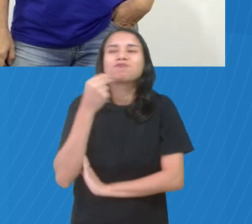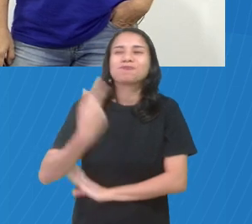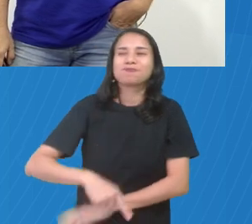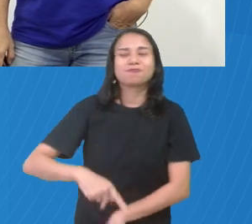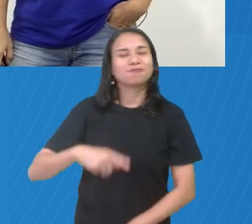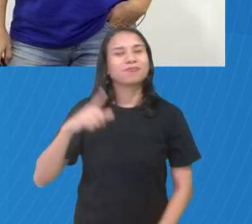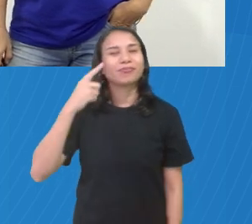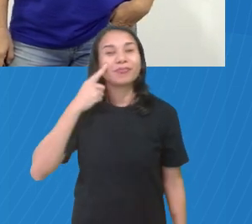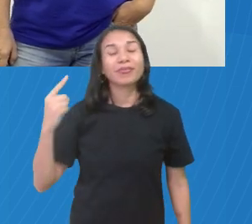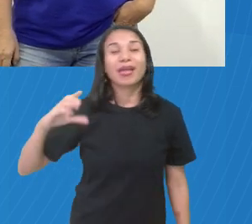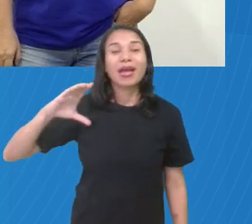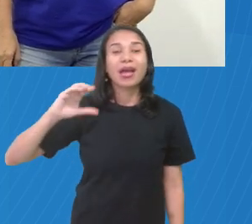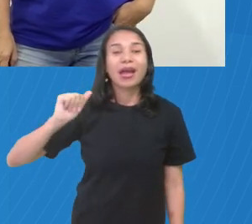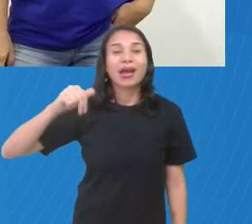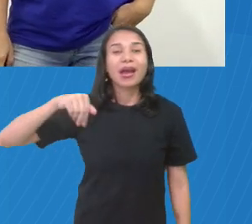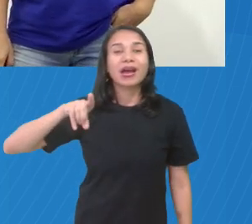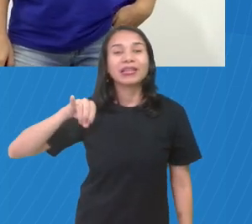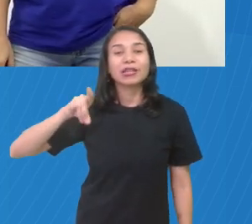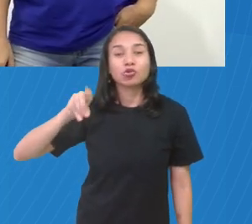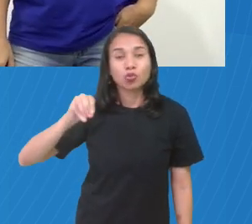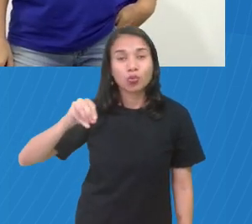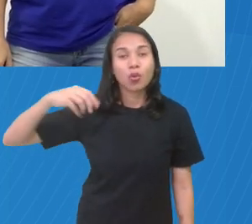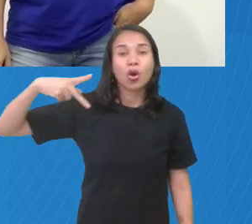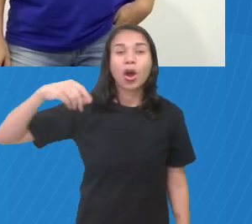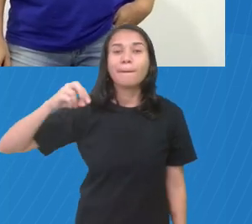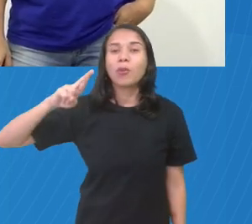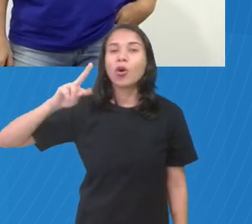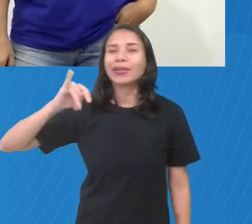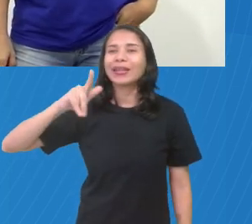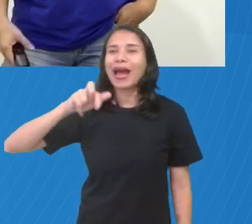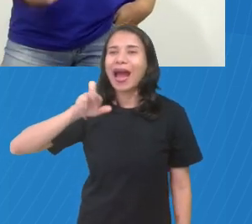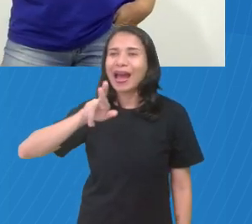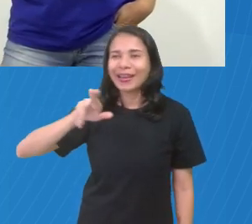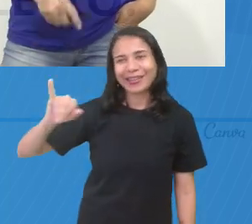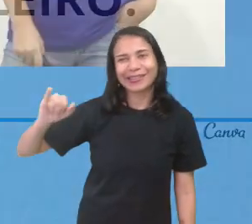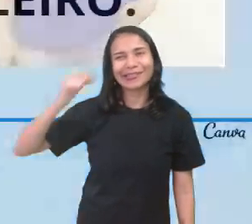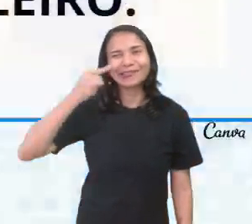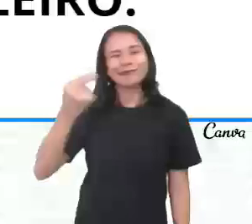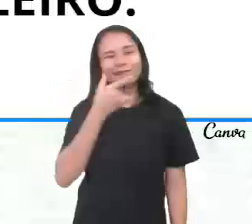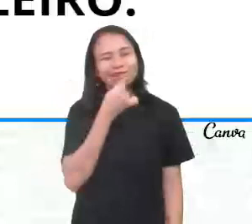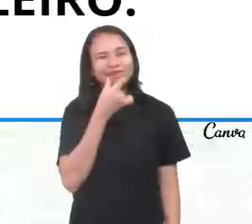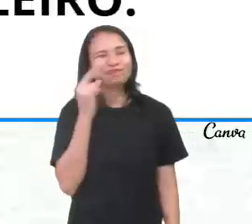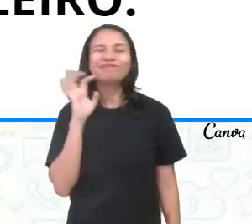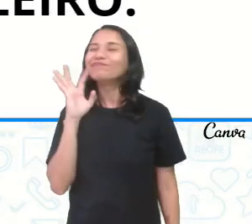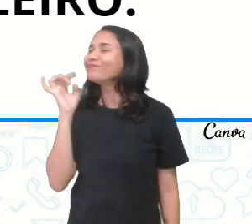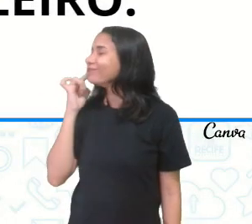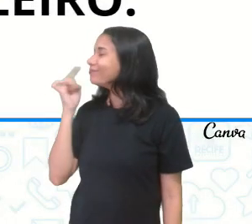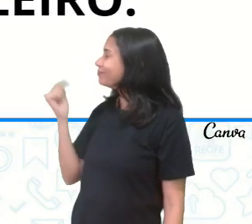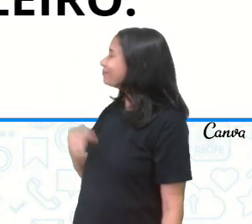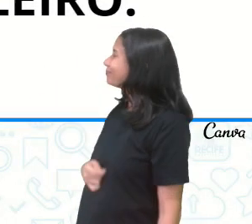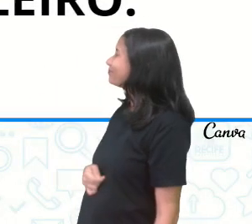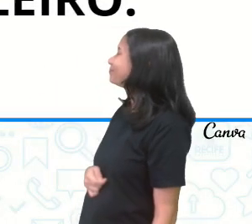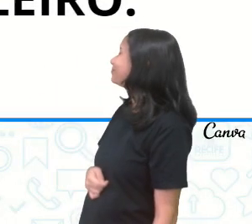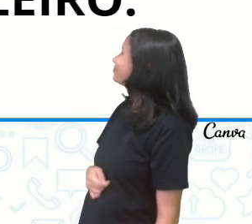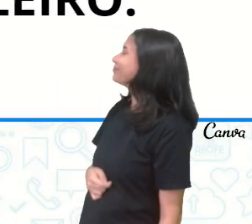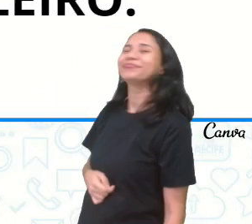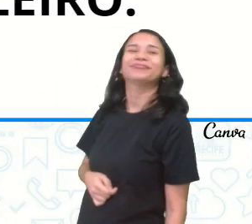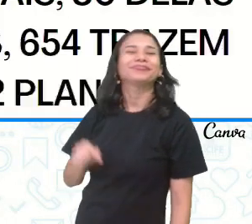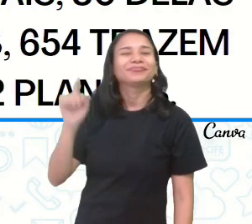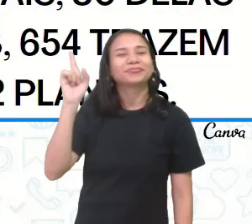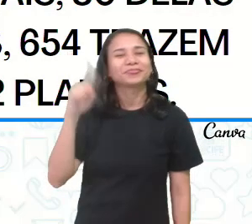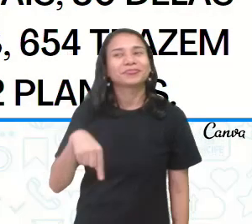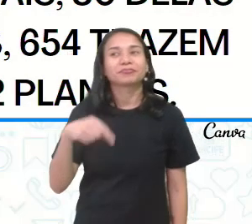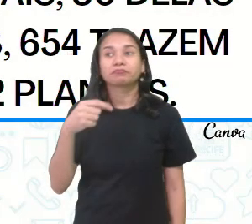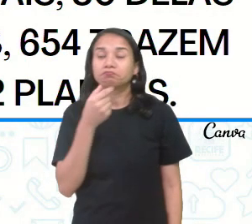maravilhoso, chamado Cândido Portinari. Olha ele, que senhor simpático, né, que ele era? Pois é, Cândido Portinari,